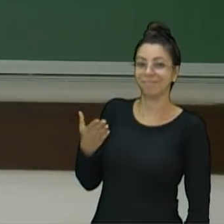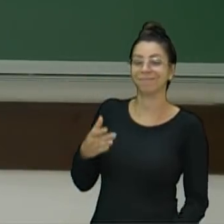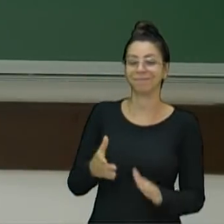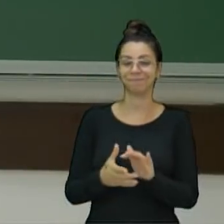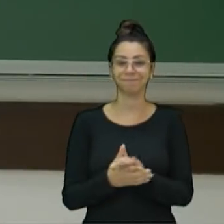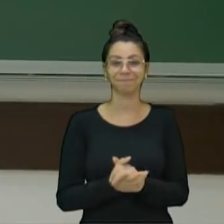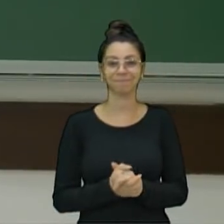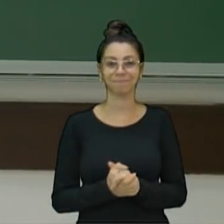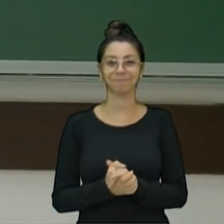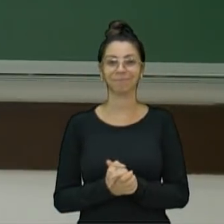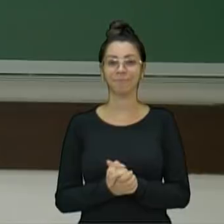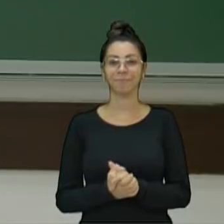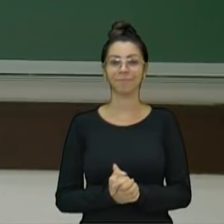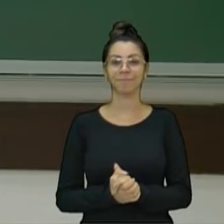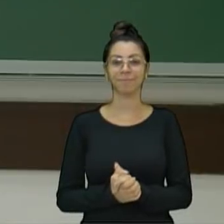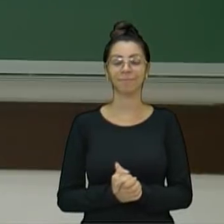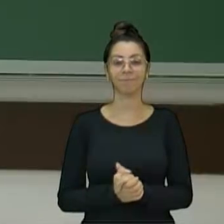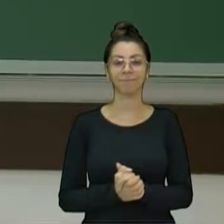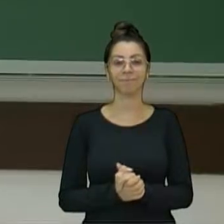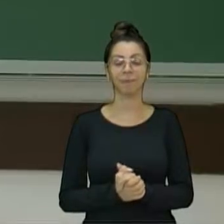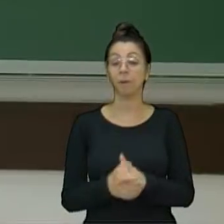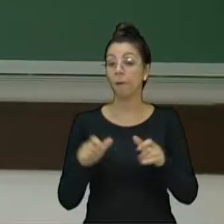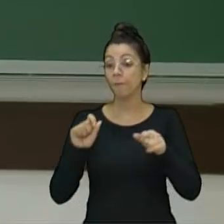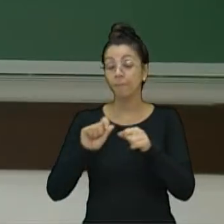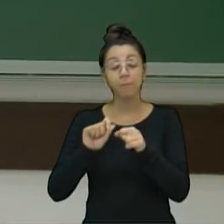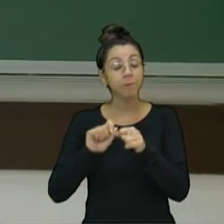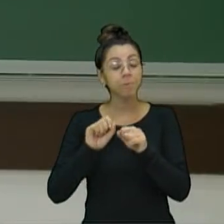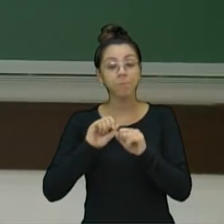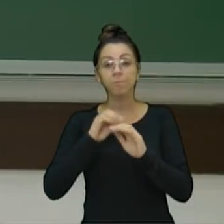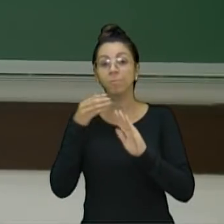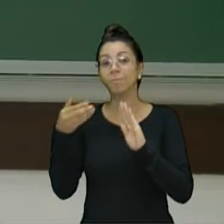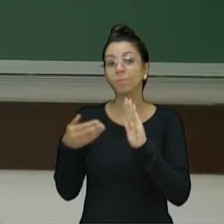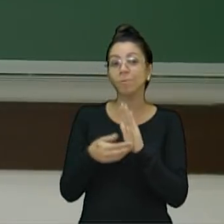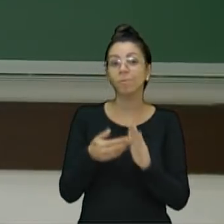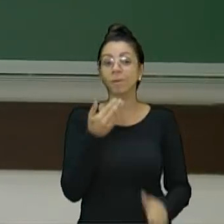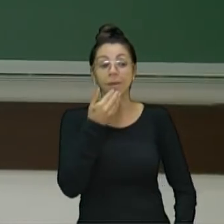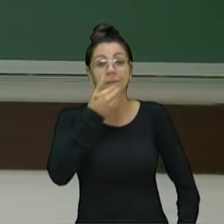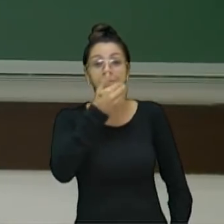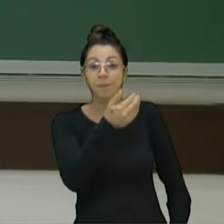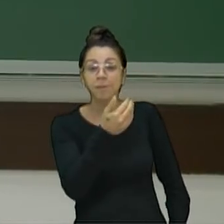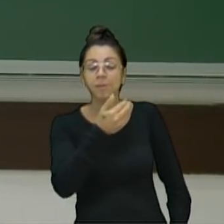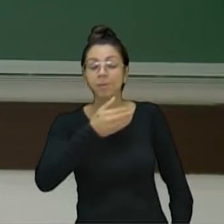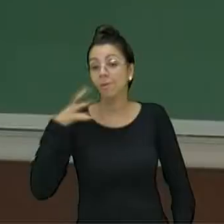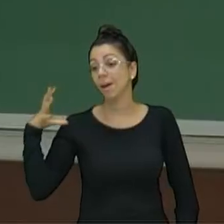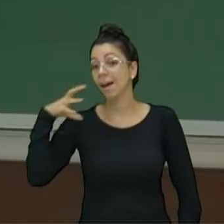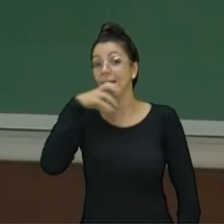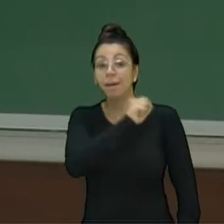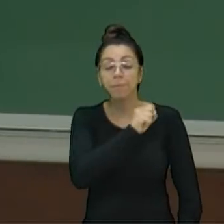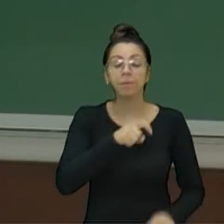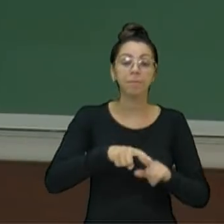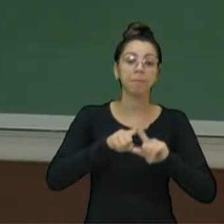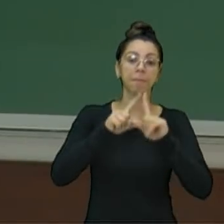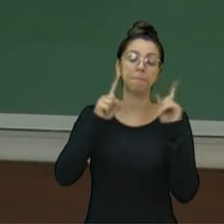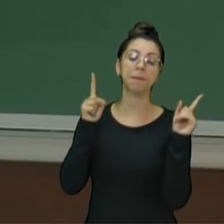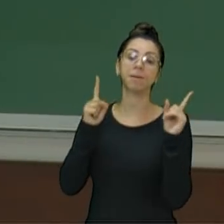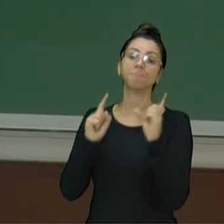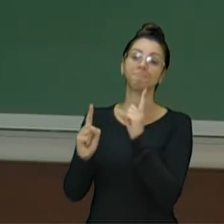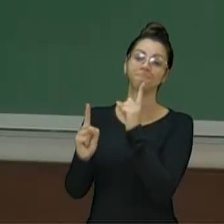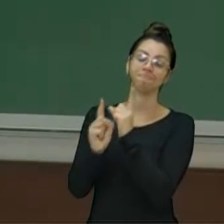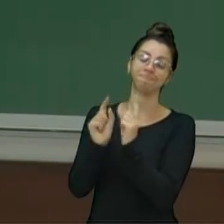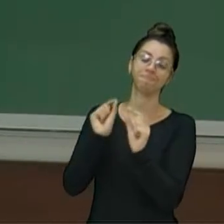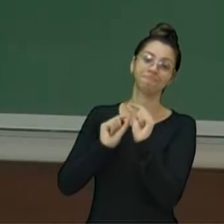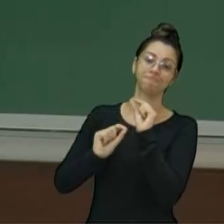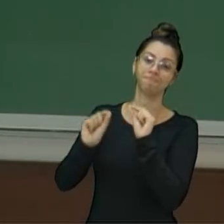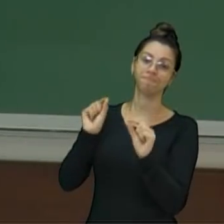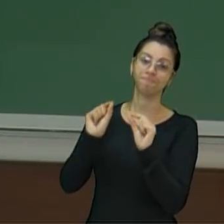E fiz tudo o que ele pediu o mais rápido e eficiente que eu pude, mas eu descobri que